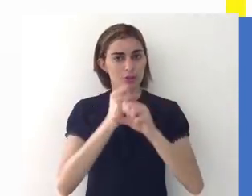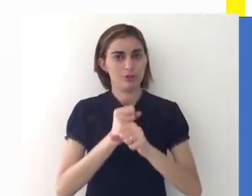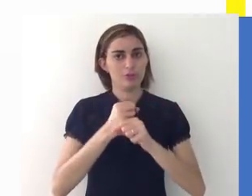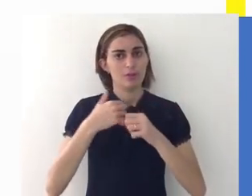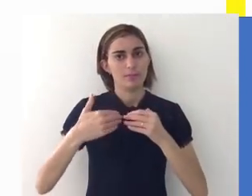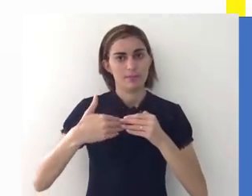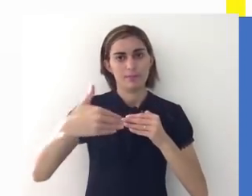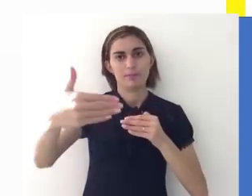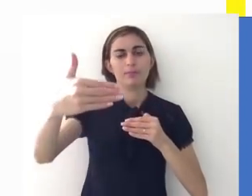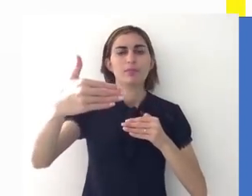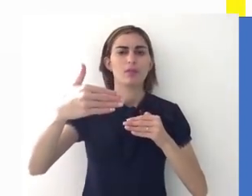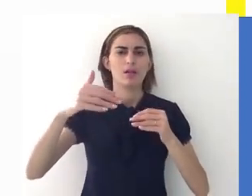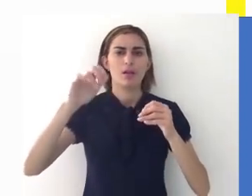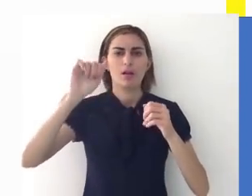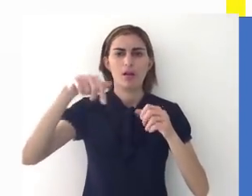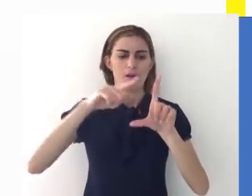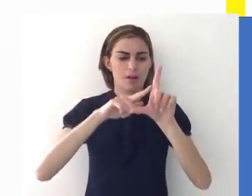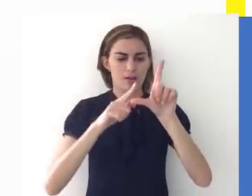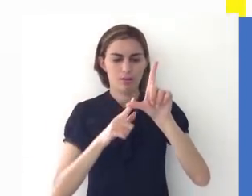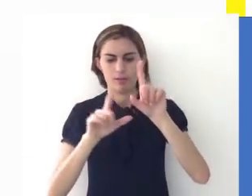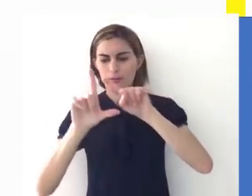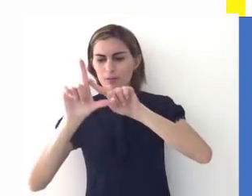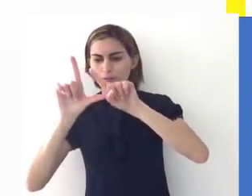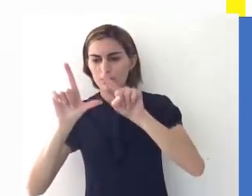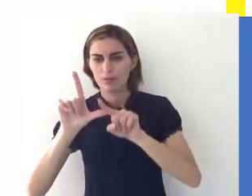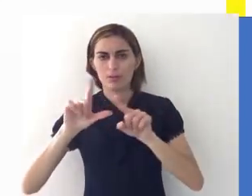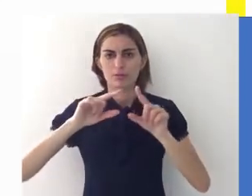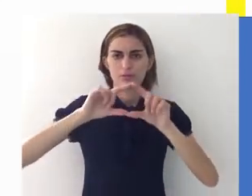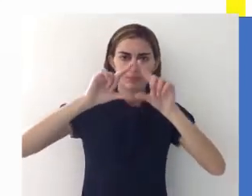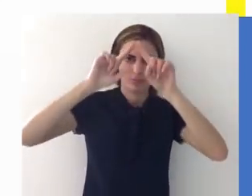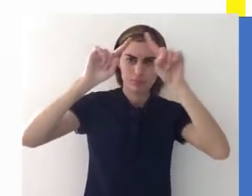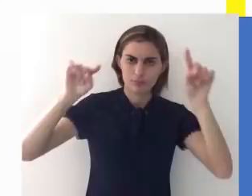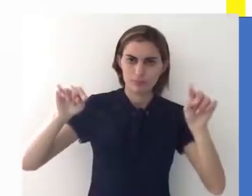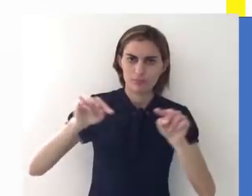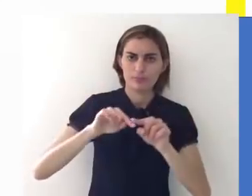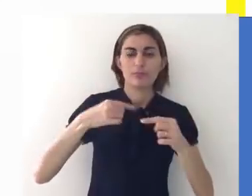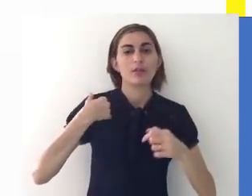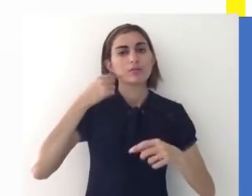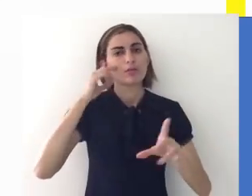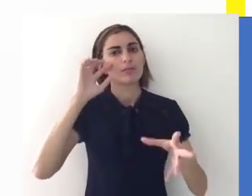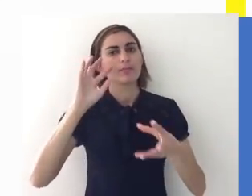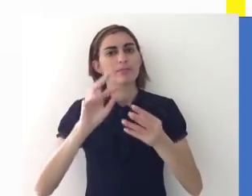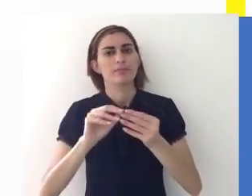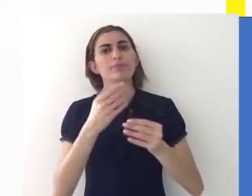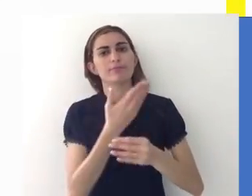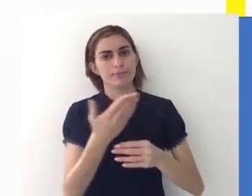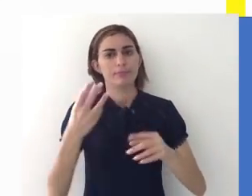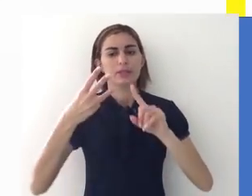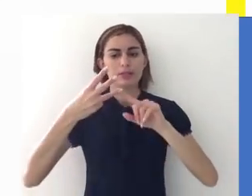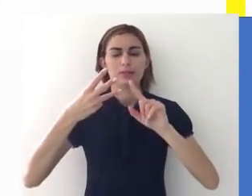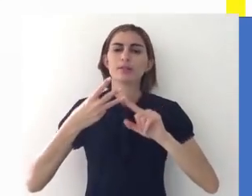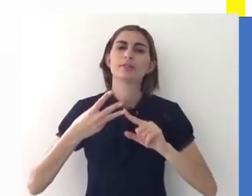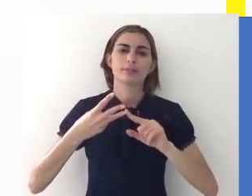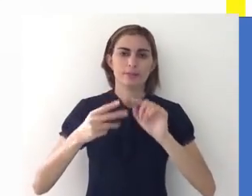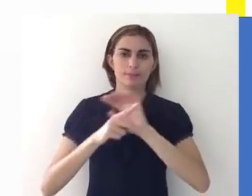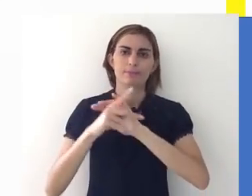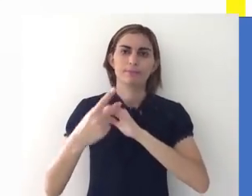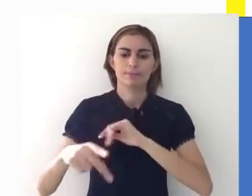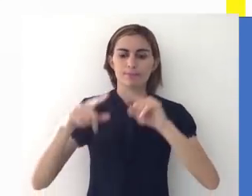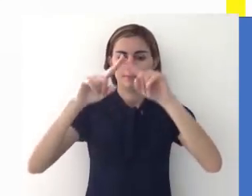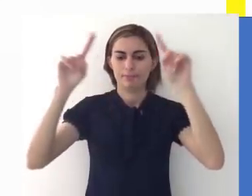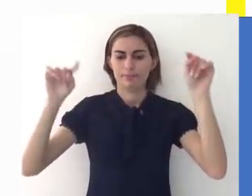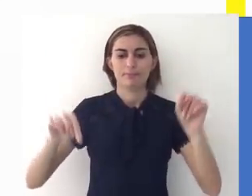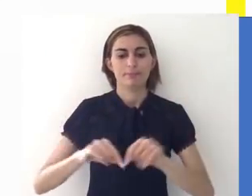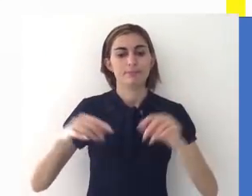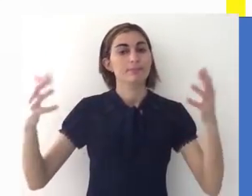também no meio dela. Então, aquilo ali, a partir do ângulo lá do ângulo, desse apoio, dessa congruência, a gente conclui essa